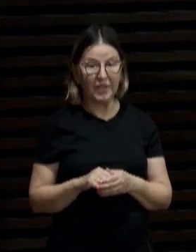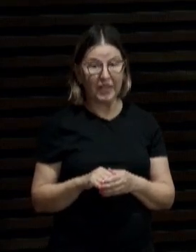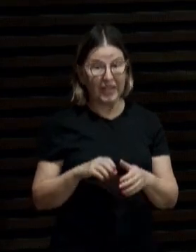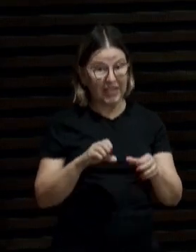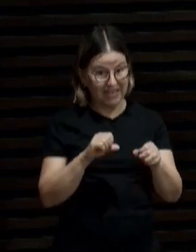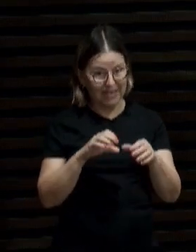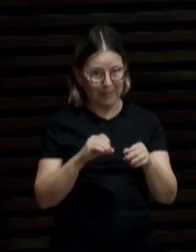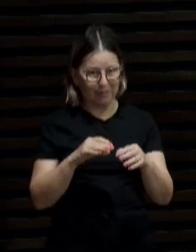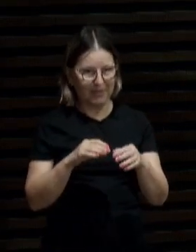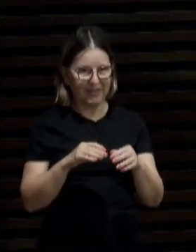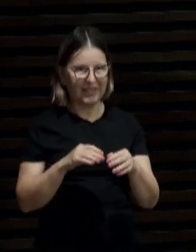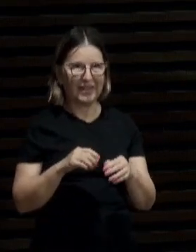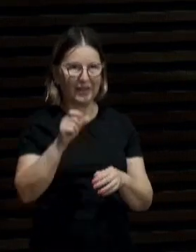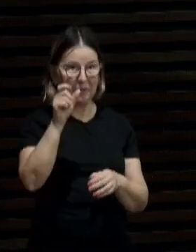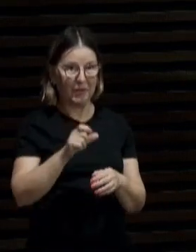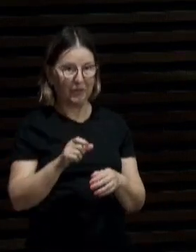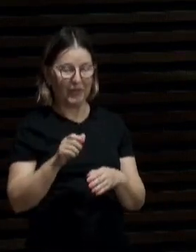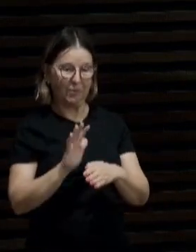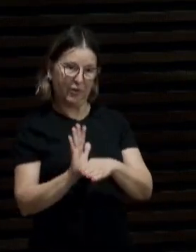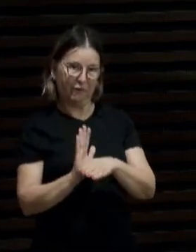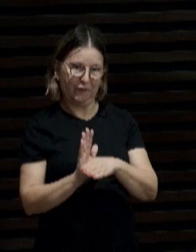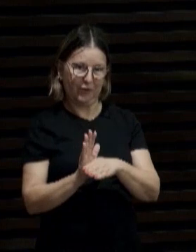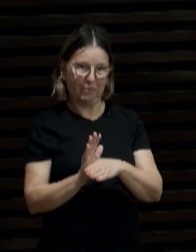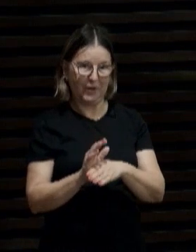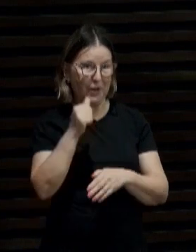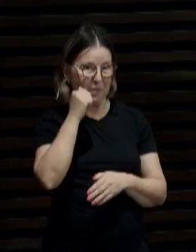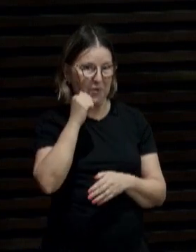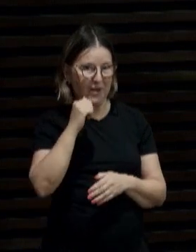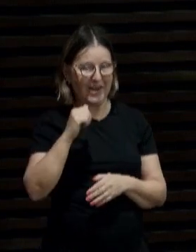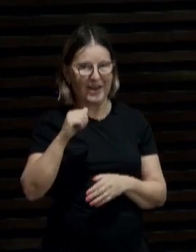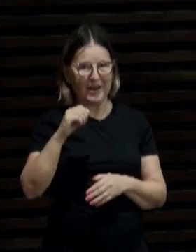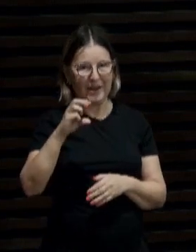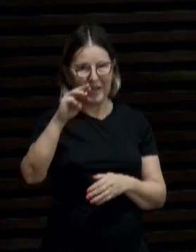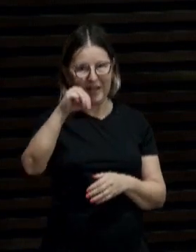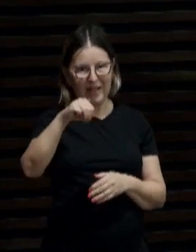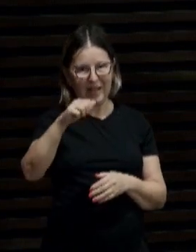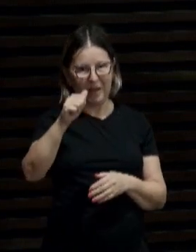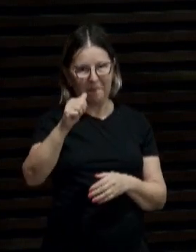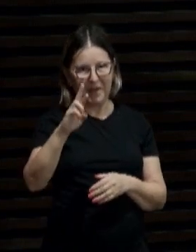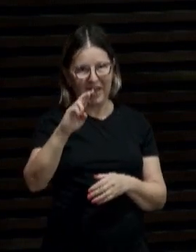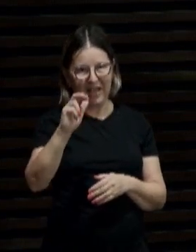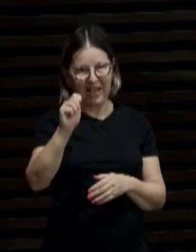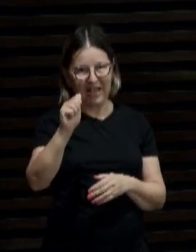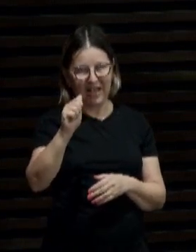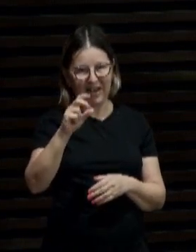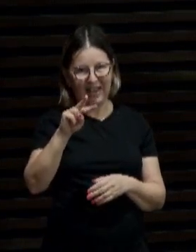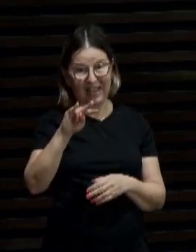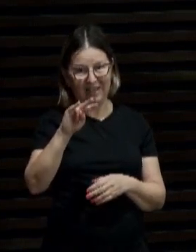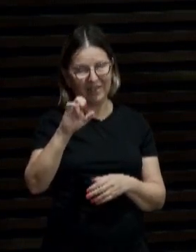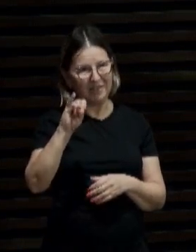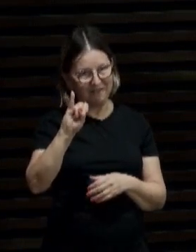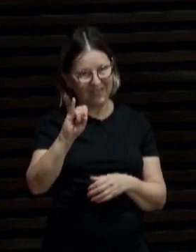É ela. Depois virou um personagem de desenho animado, de histórias em quadrinhos, né? Mas é